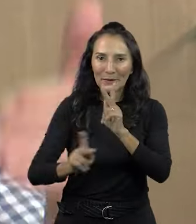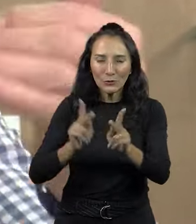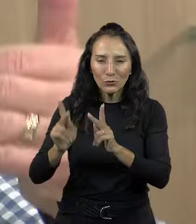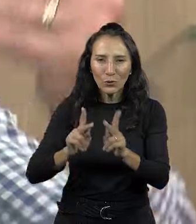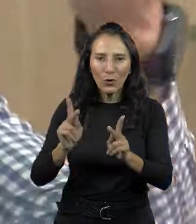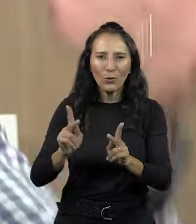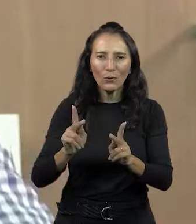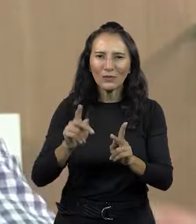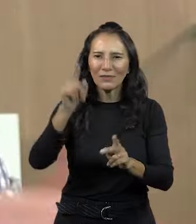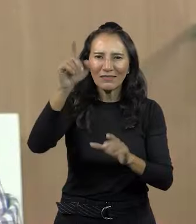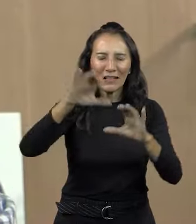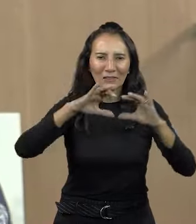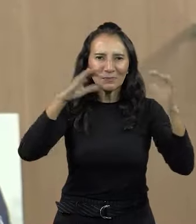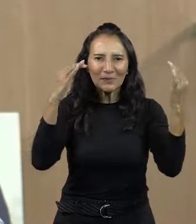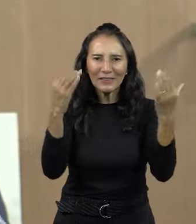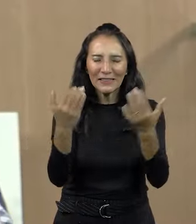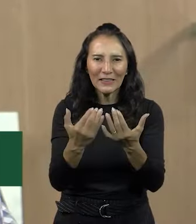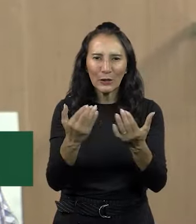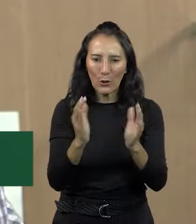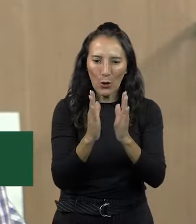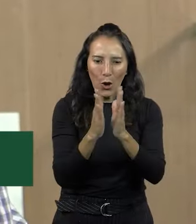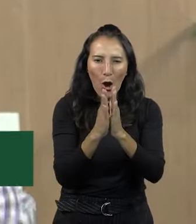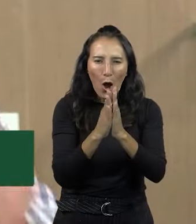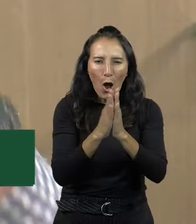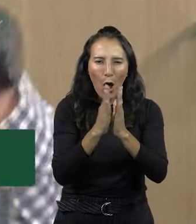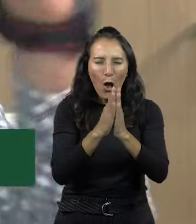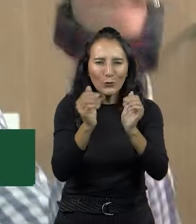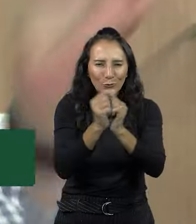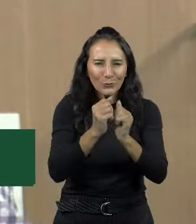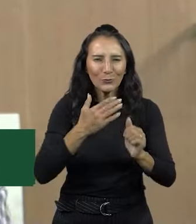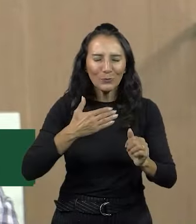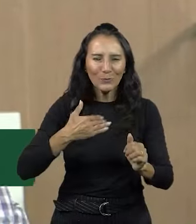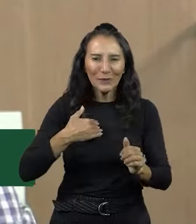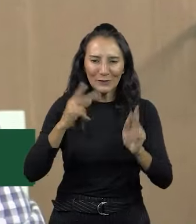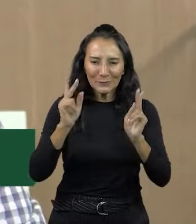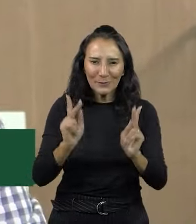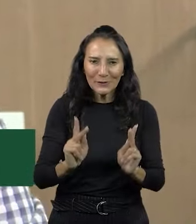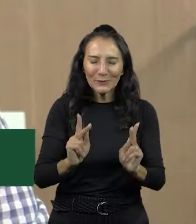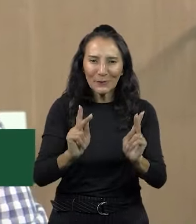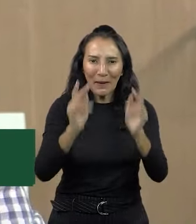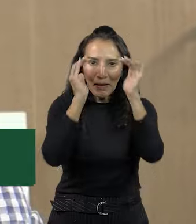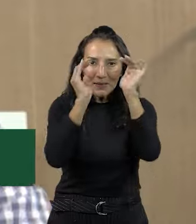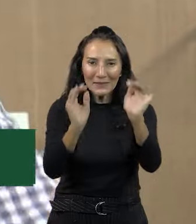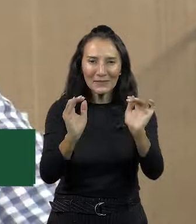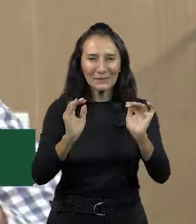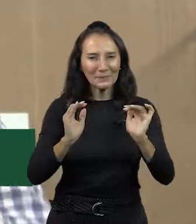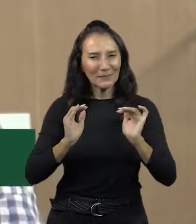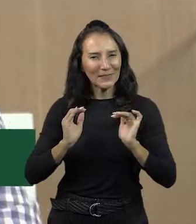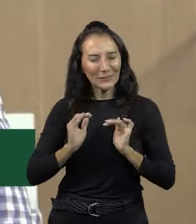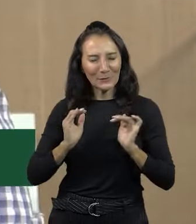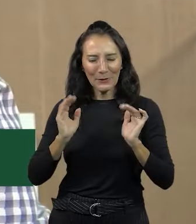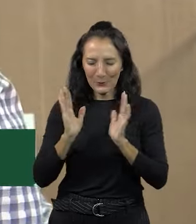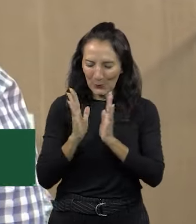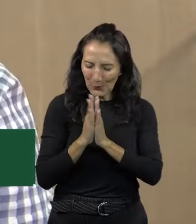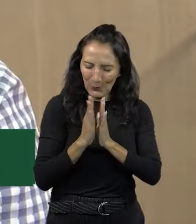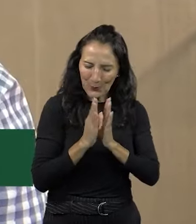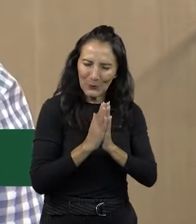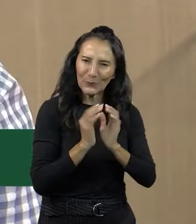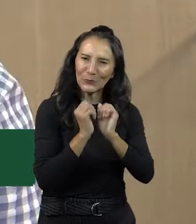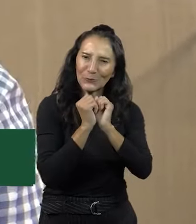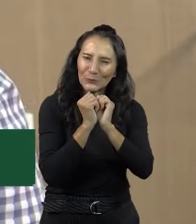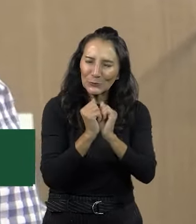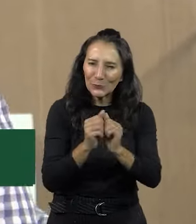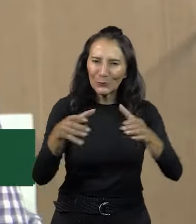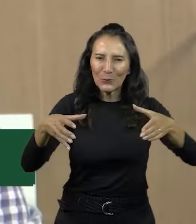fui ali no Mineirão no hho comigo orando por aquelas pessoas estando fazendo parte de uma